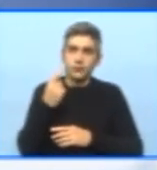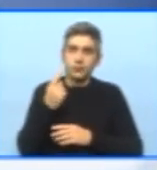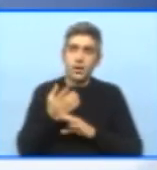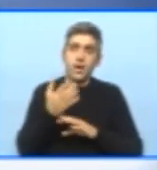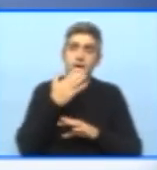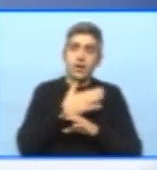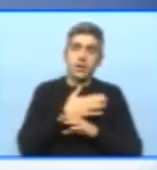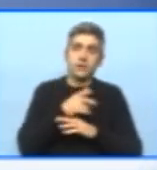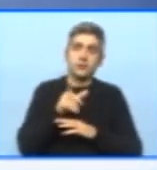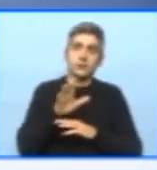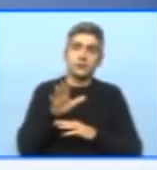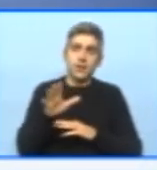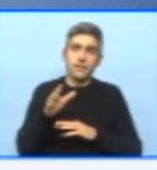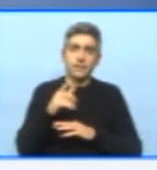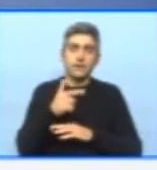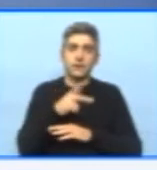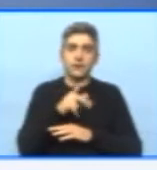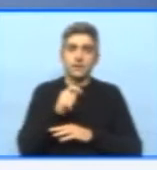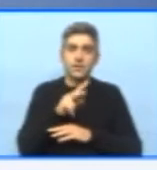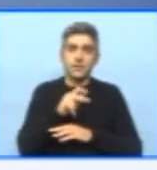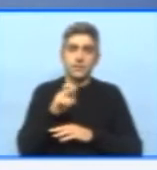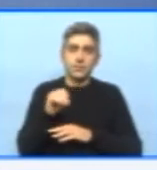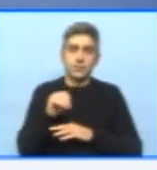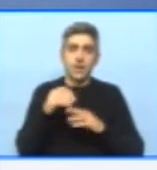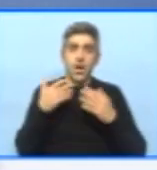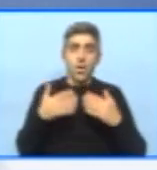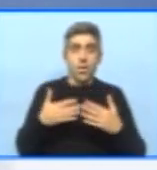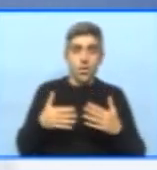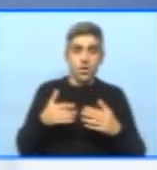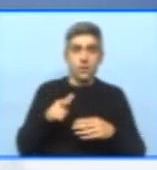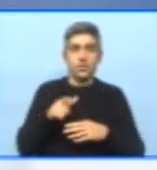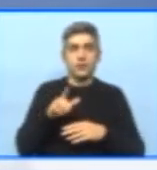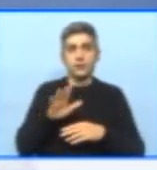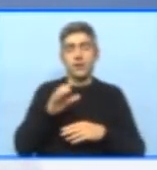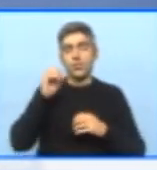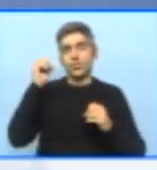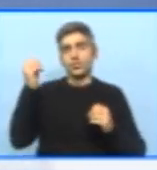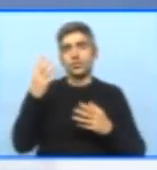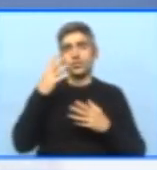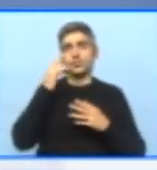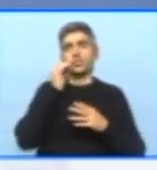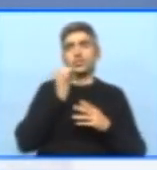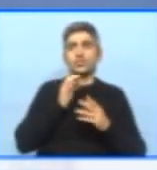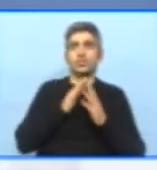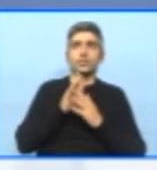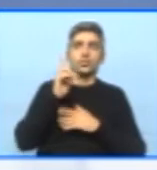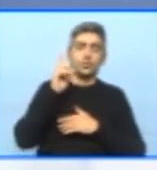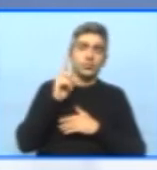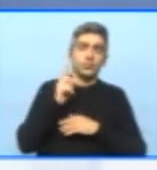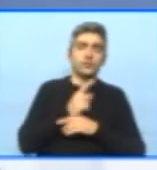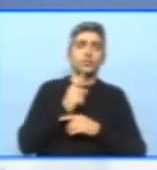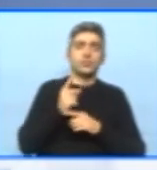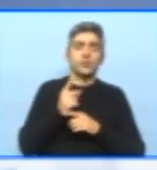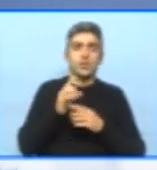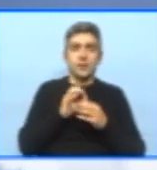antes vós estáveis nas trevas, não é? Agora estáis na luz do Senhor. Porque é que ele pode dizer que estabelecer